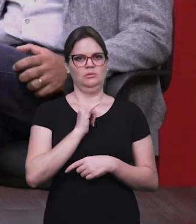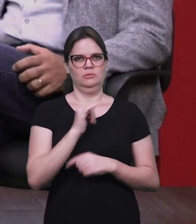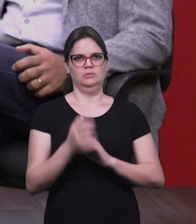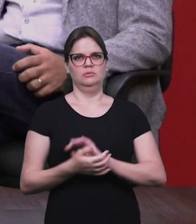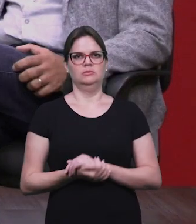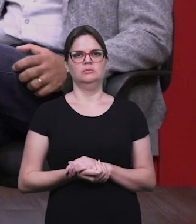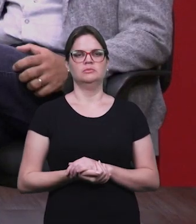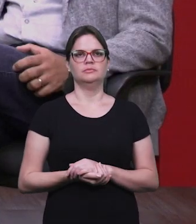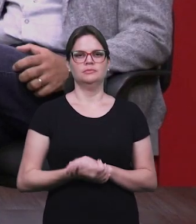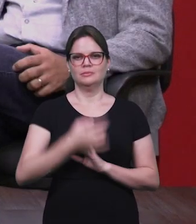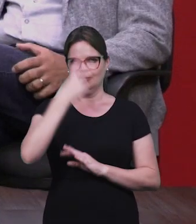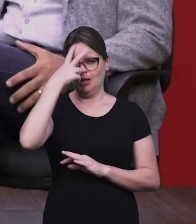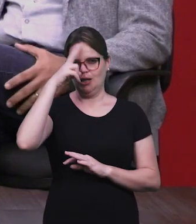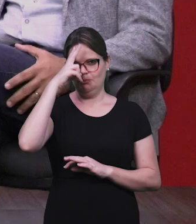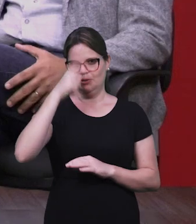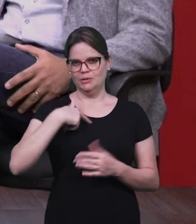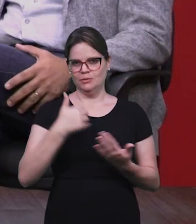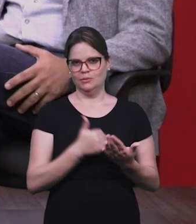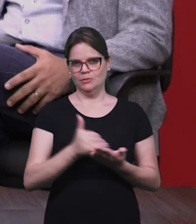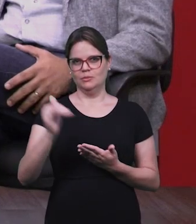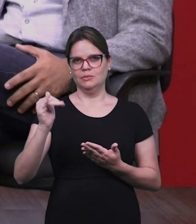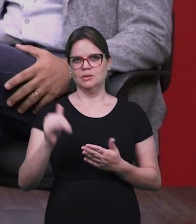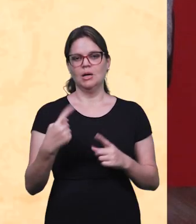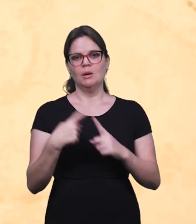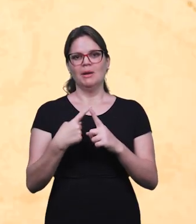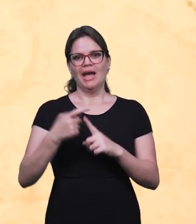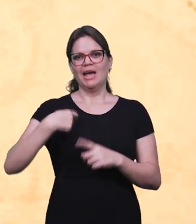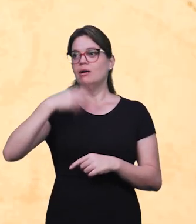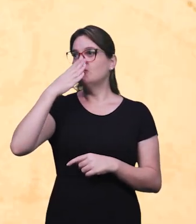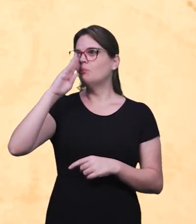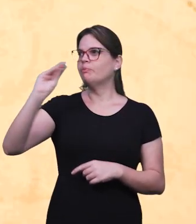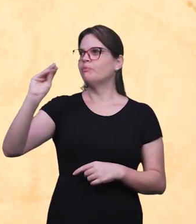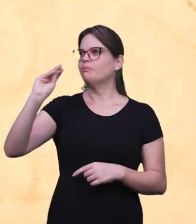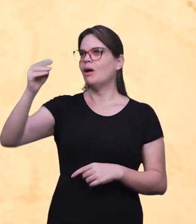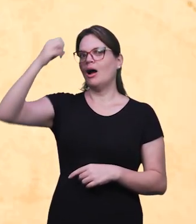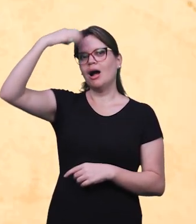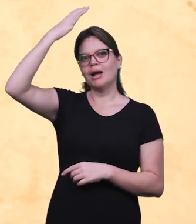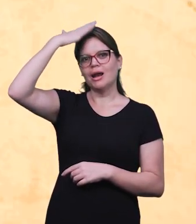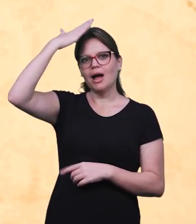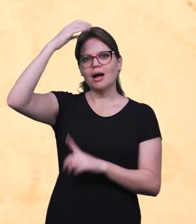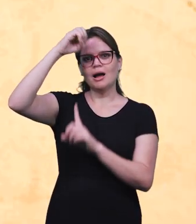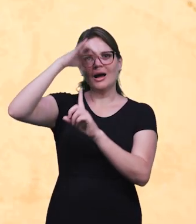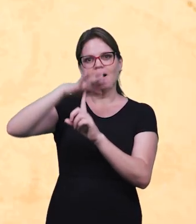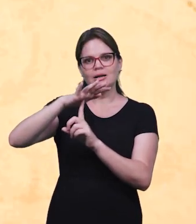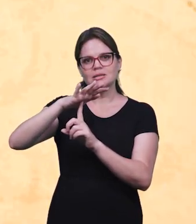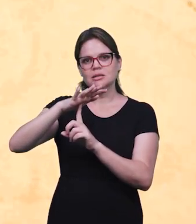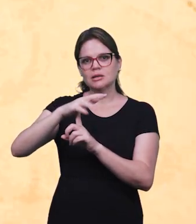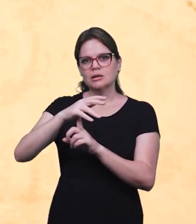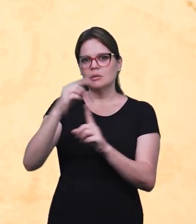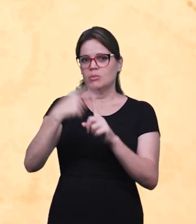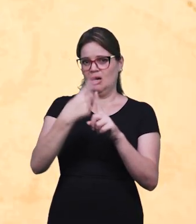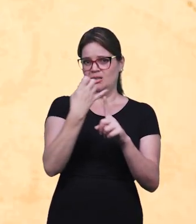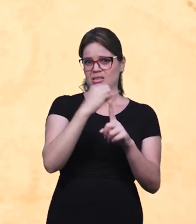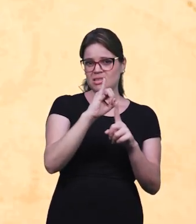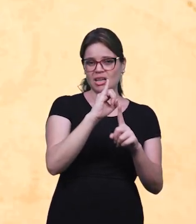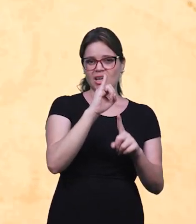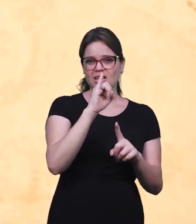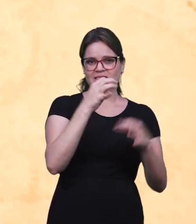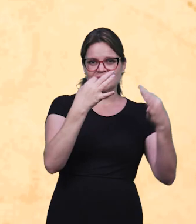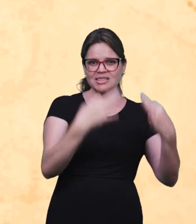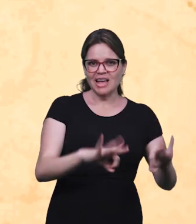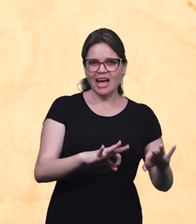iniciei dizendo assim, né, não aniquilo a graça de Deus, porque se a justiça provém da lei,